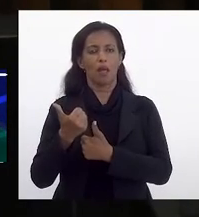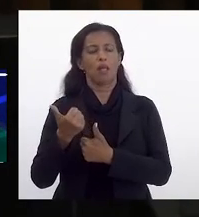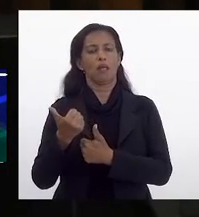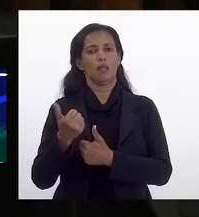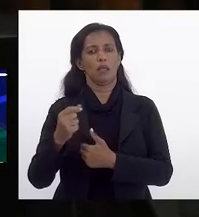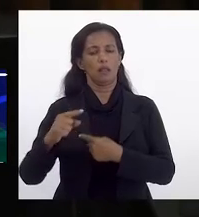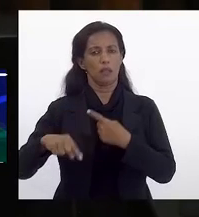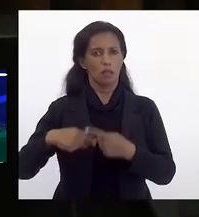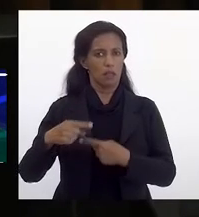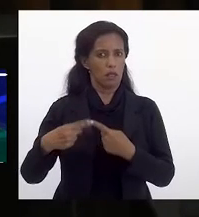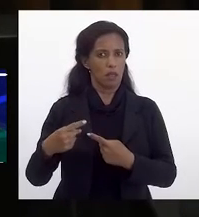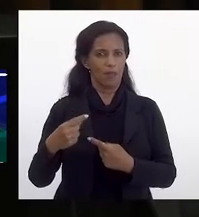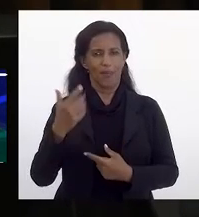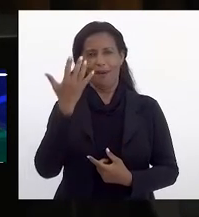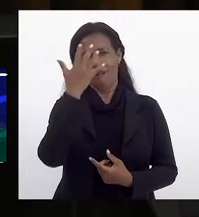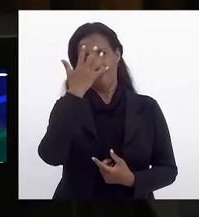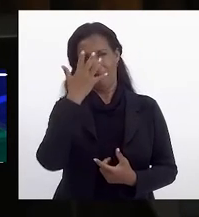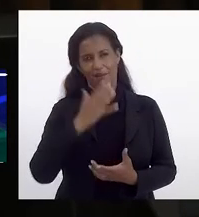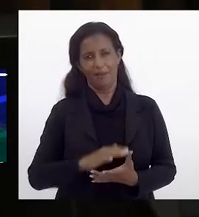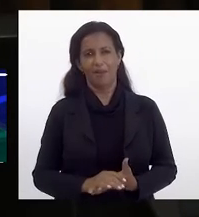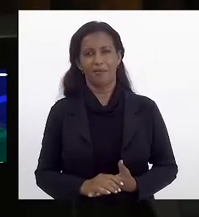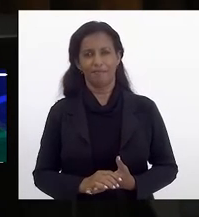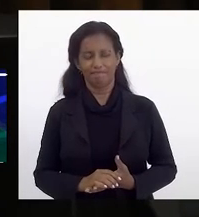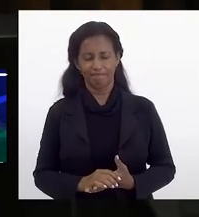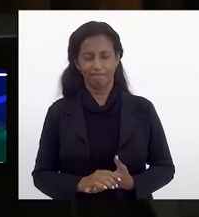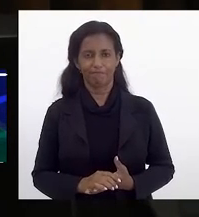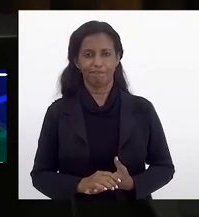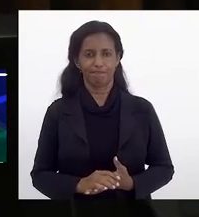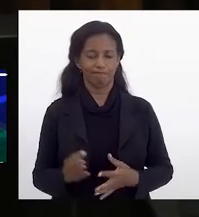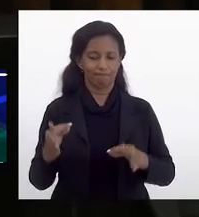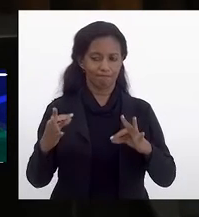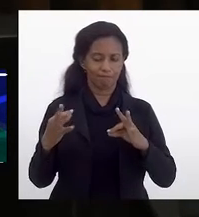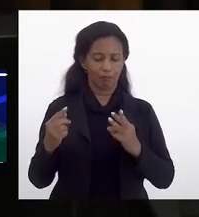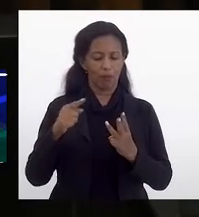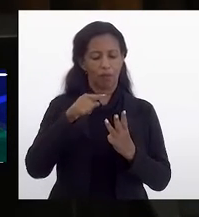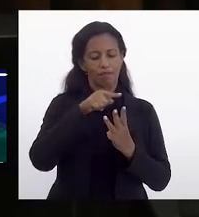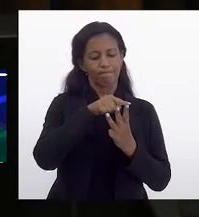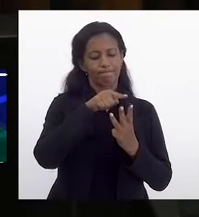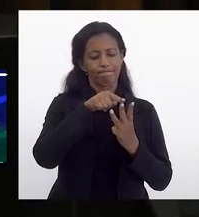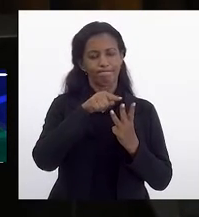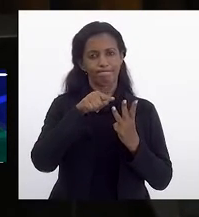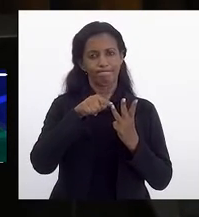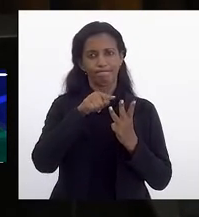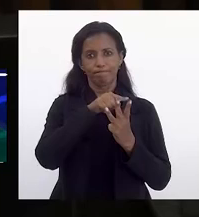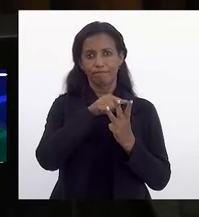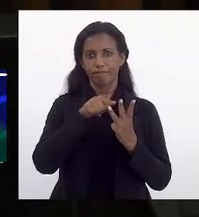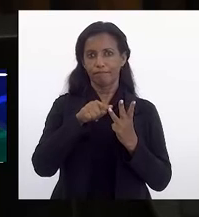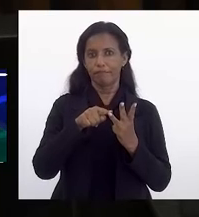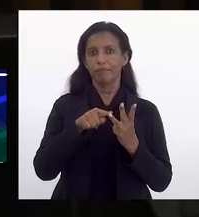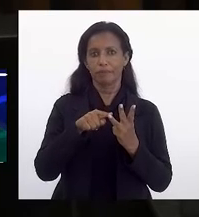depois, Carnaval. Todos esses três eventos,